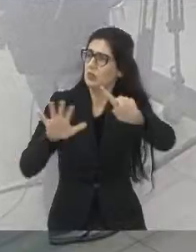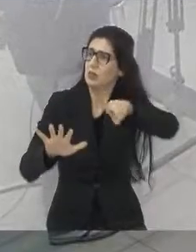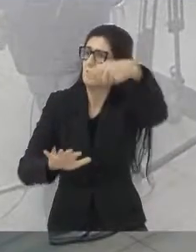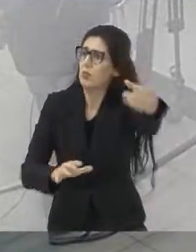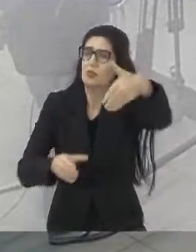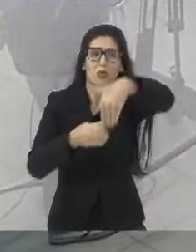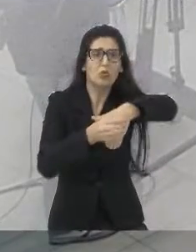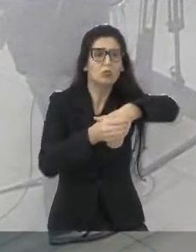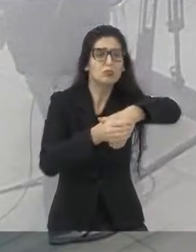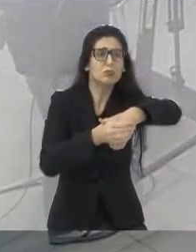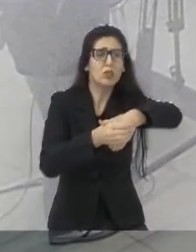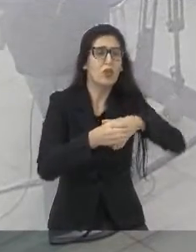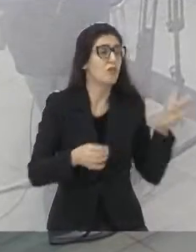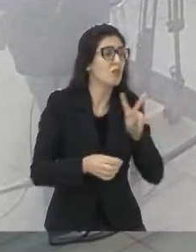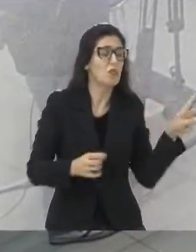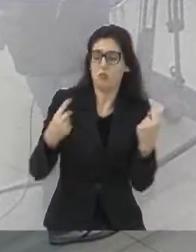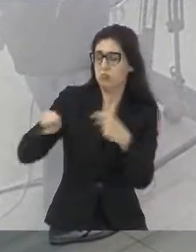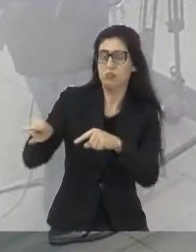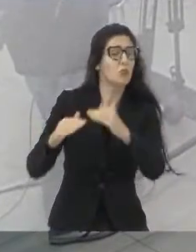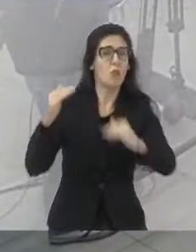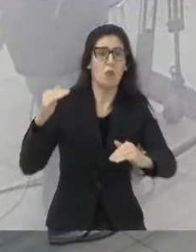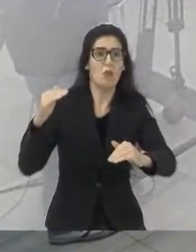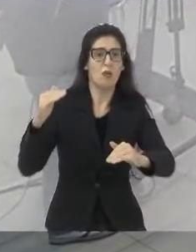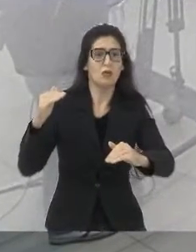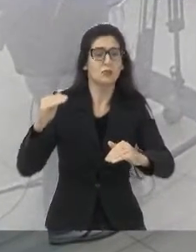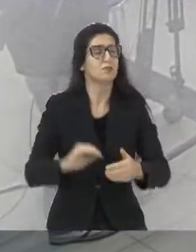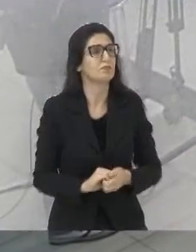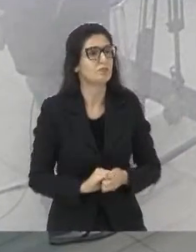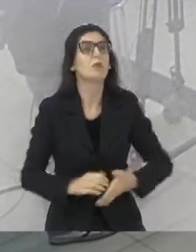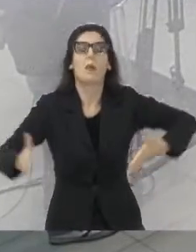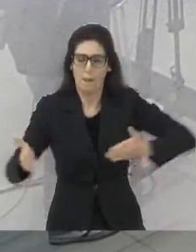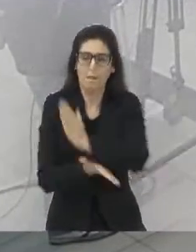vereadores contrários se manifestem levantando o braço. Solicitação aprovada.